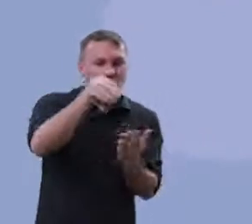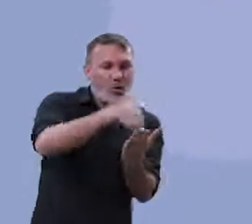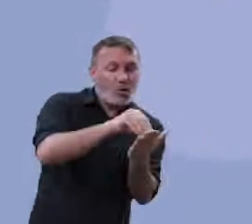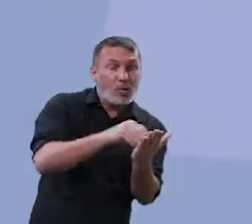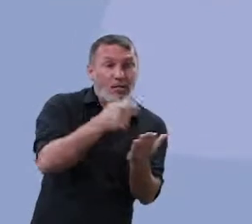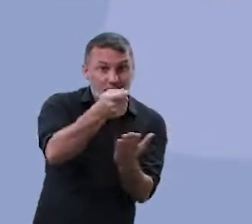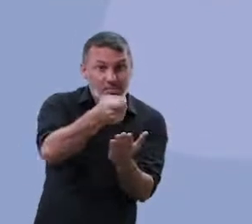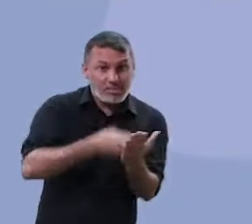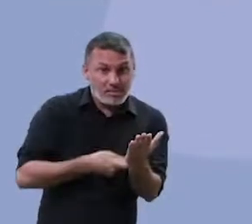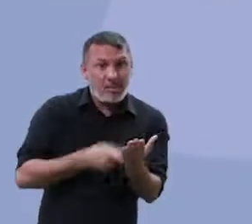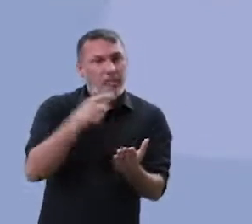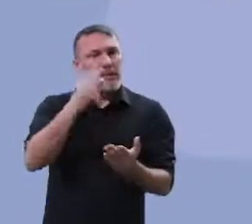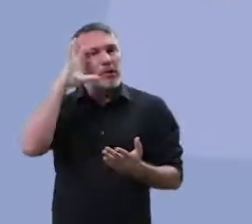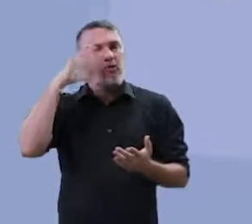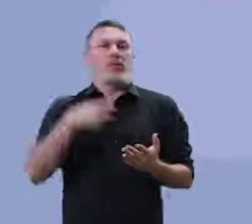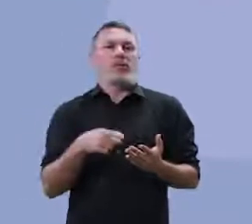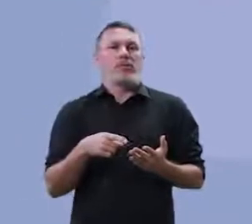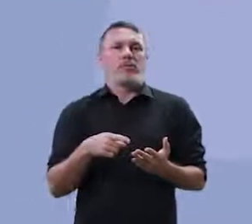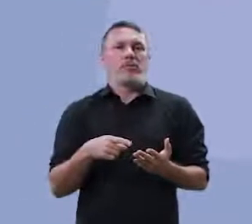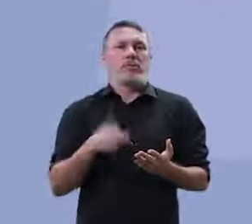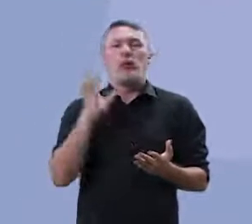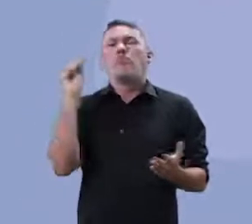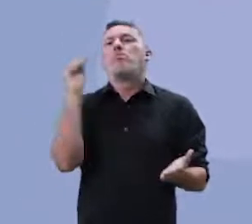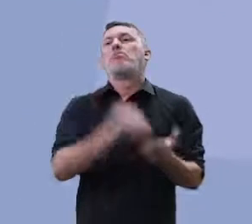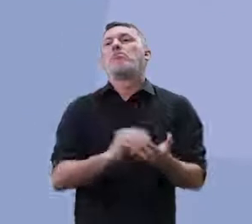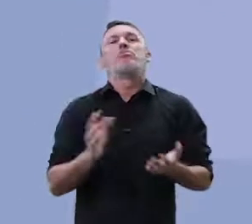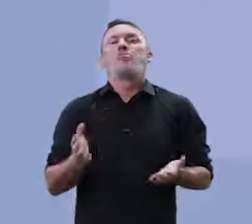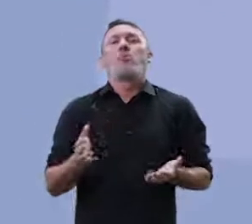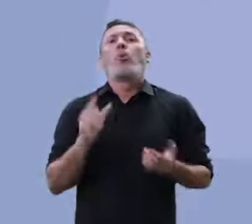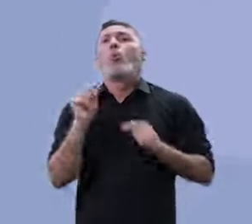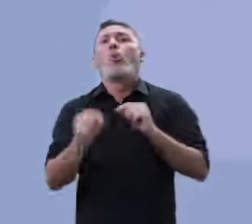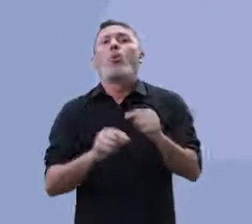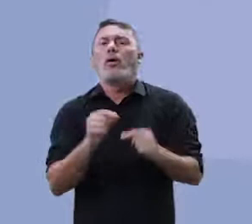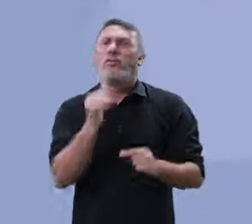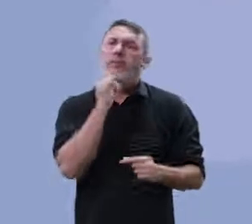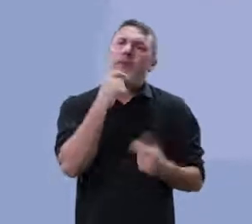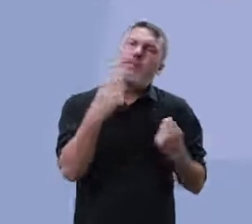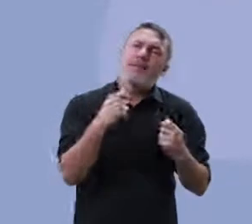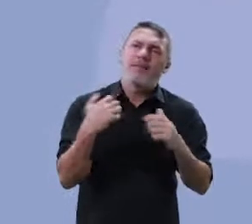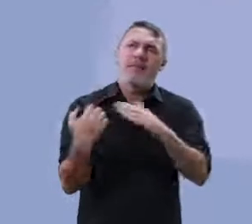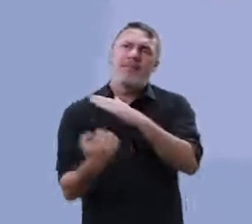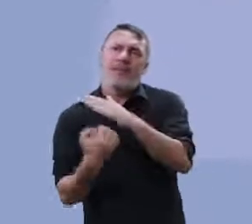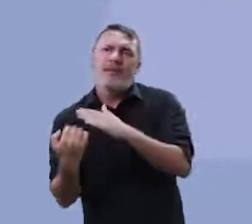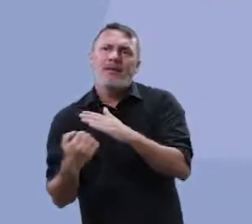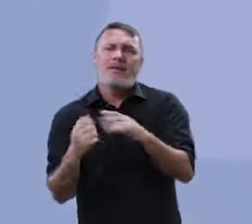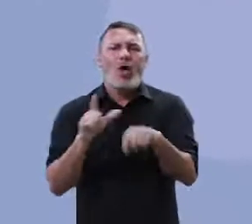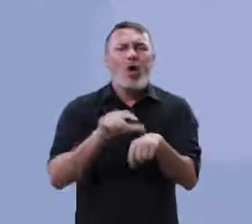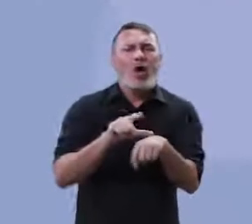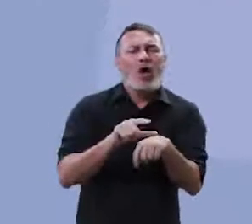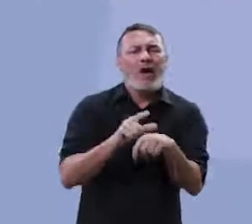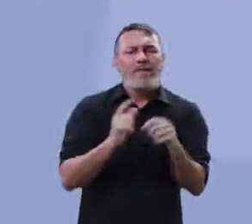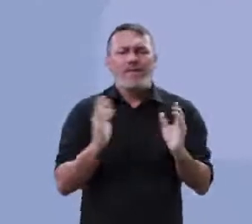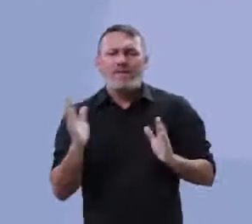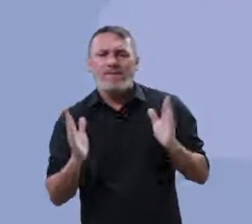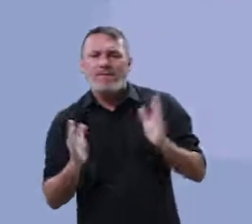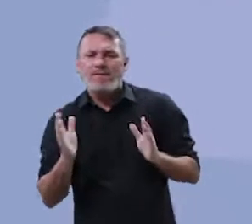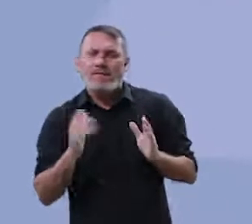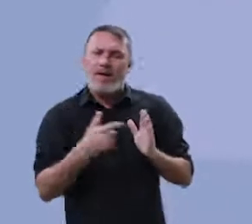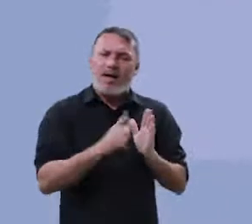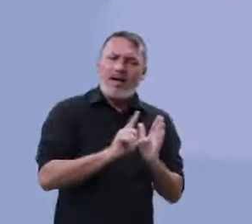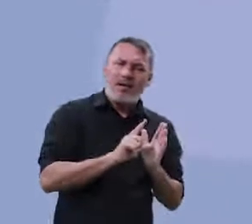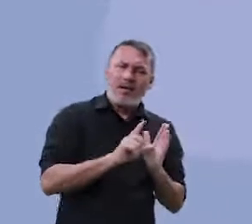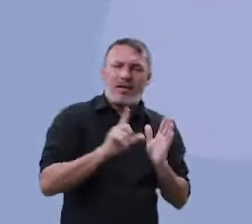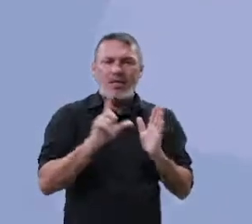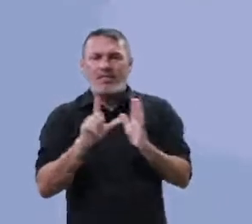você apresentou isso no seu texto, você precisa resolver. Então, campanhas de, né, liberar as empresas, mudar um pouquinho o